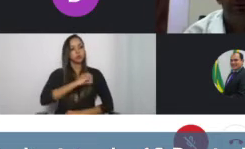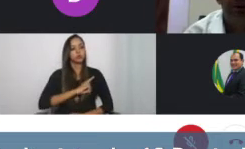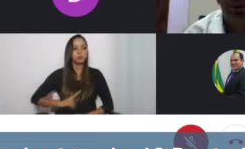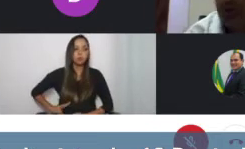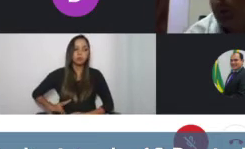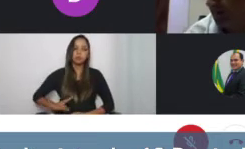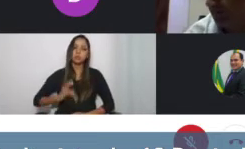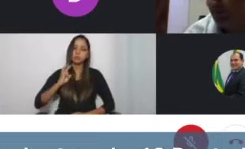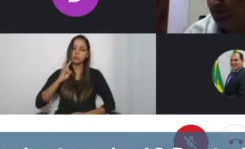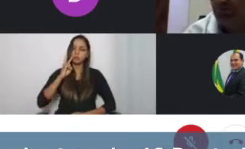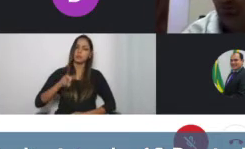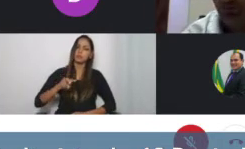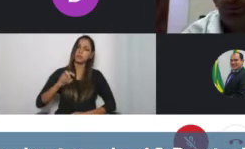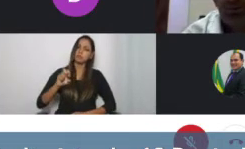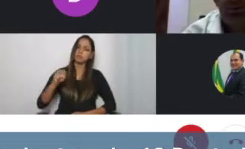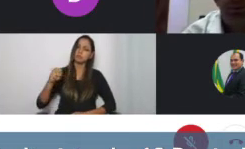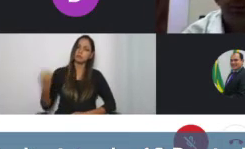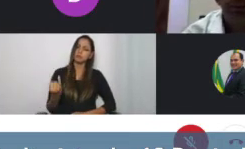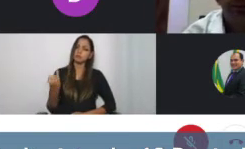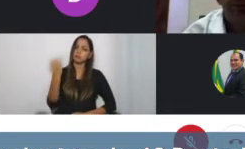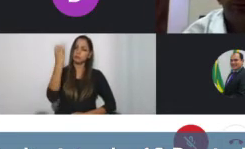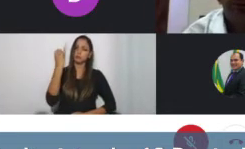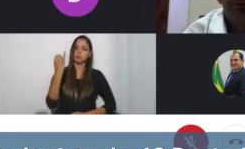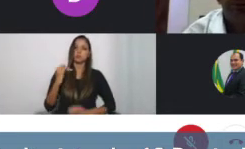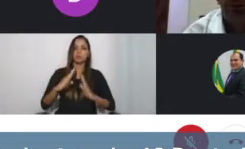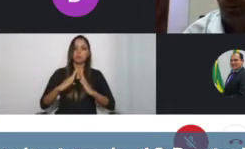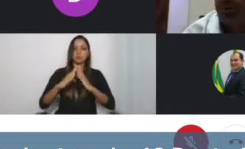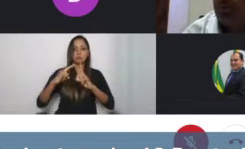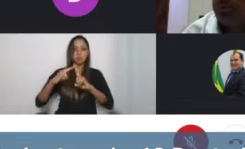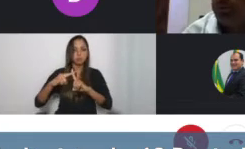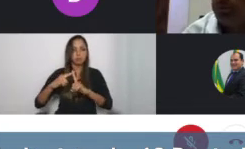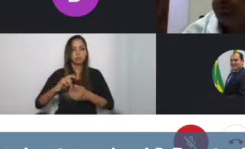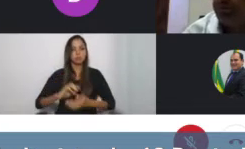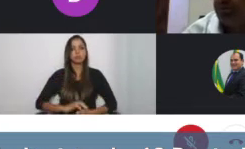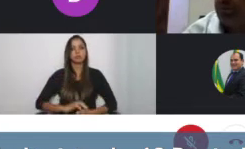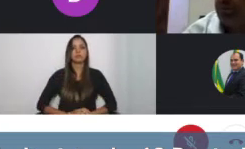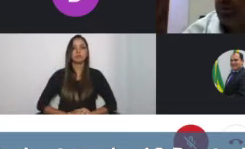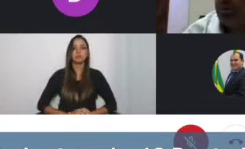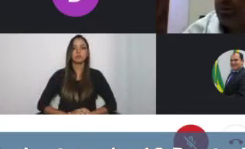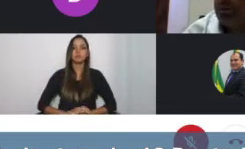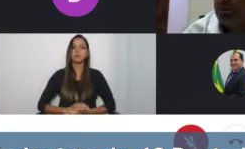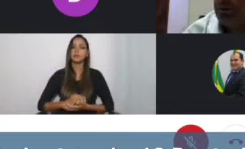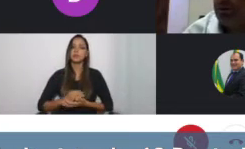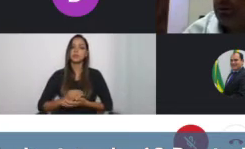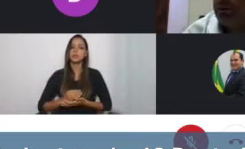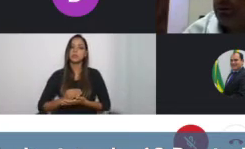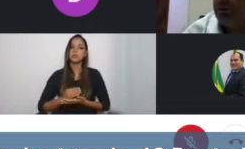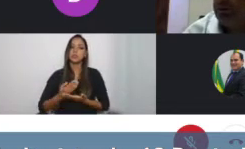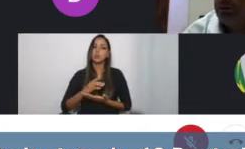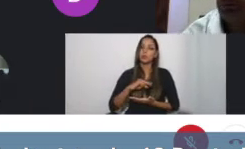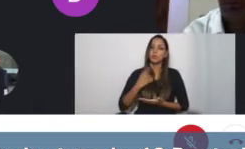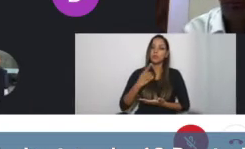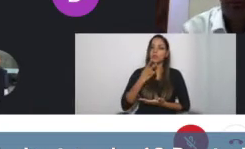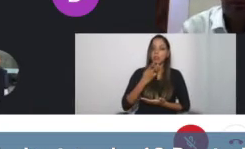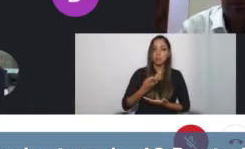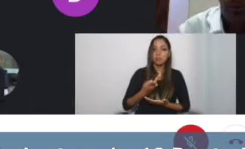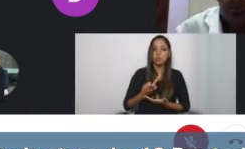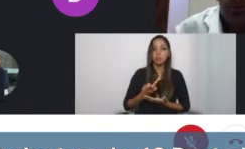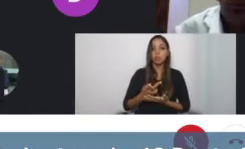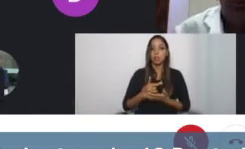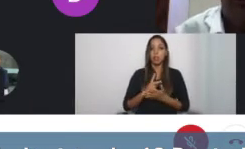sim, essencial a igreja, aqueles que... Como é que a gente não pode dizer que a palavra de Deus não seja